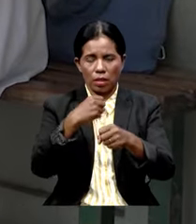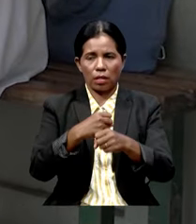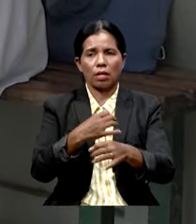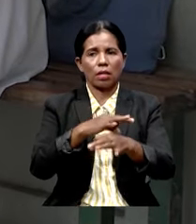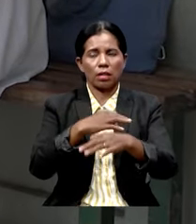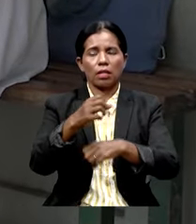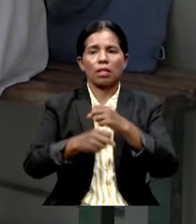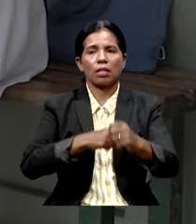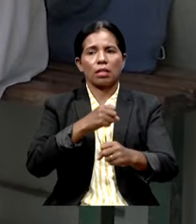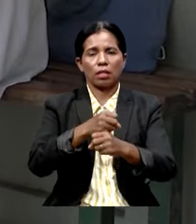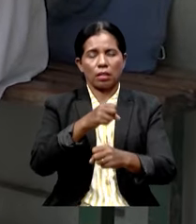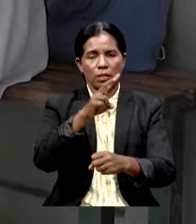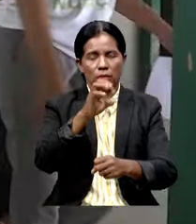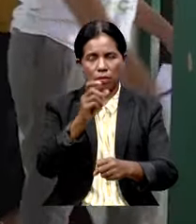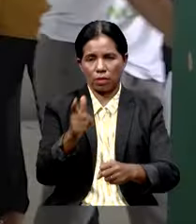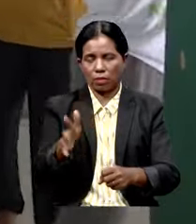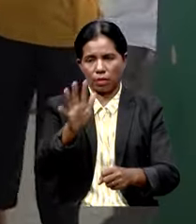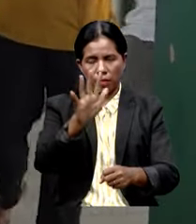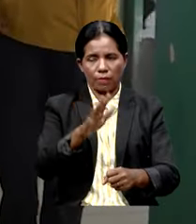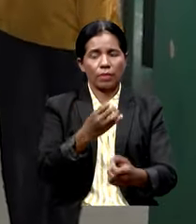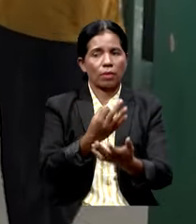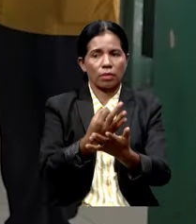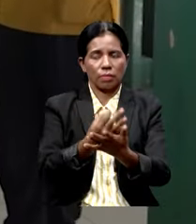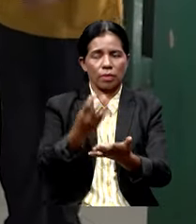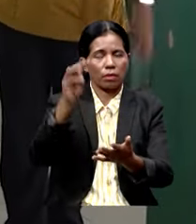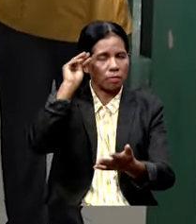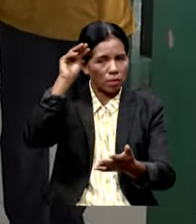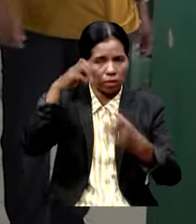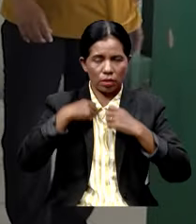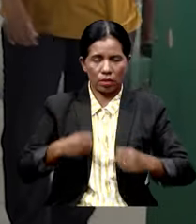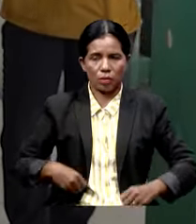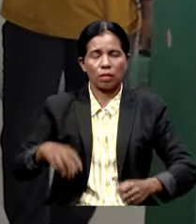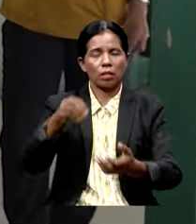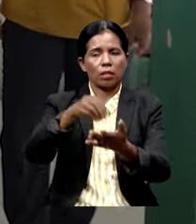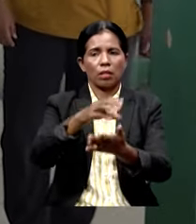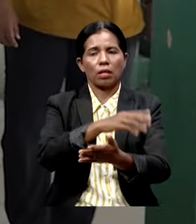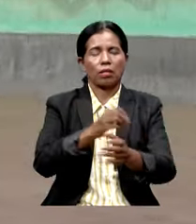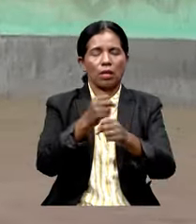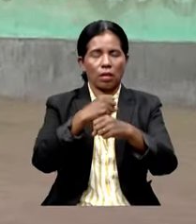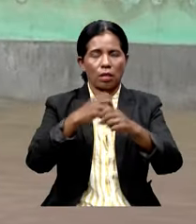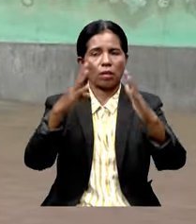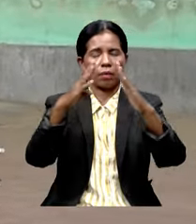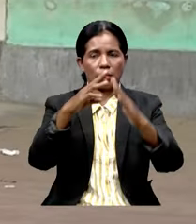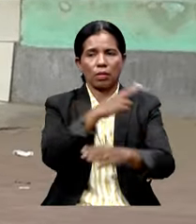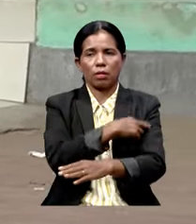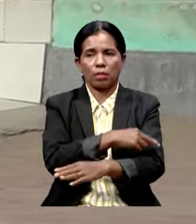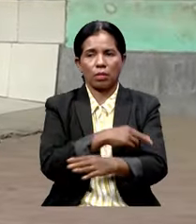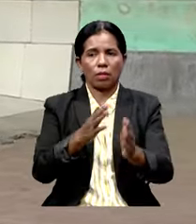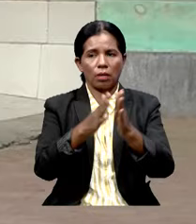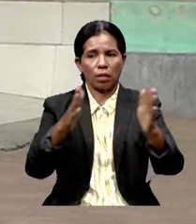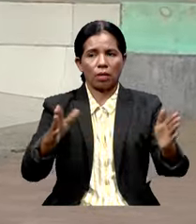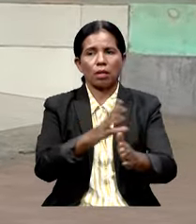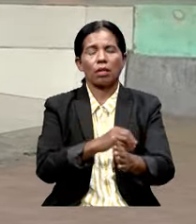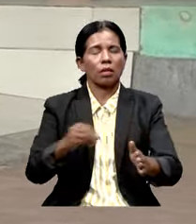reabilitação e atina de rua Ronulo Recin Lima. Total orçamento do Ministério de Saúde aloca o Hospital Geral no reabilitação para posto